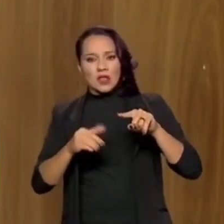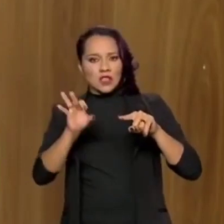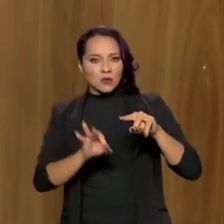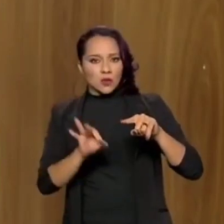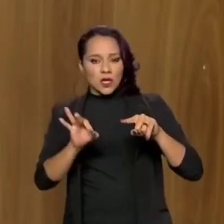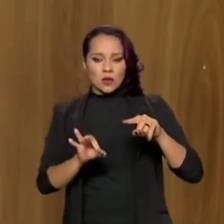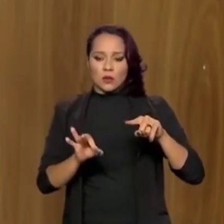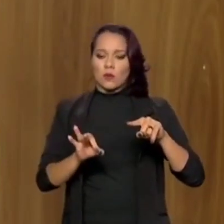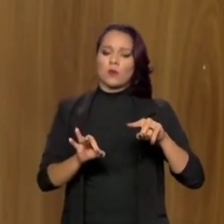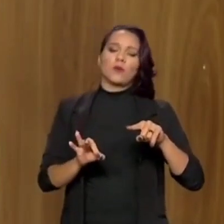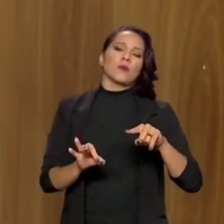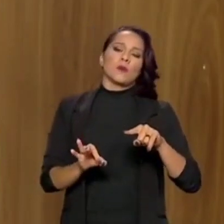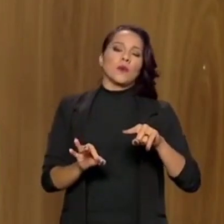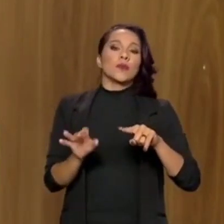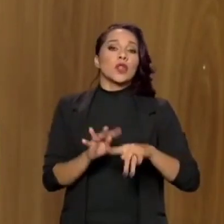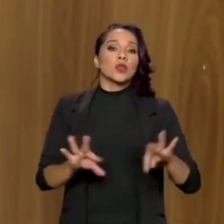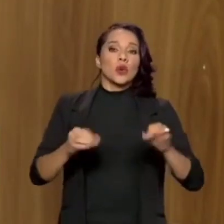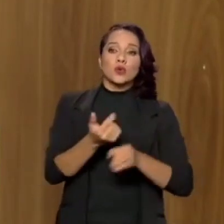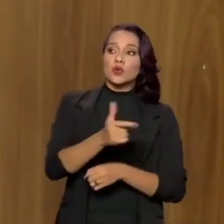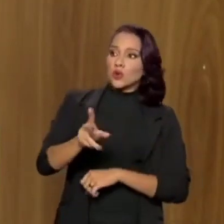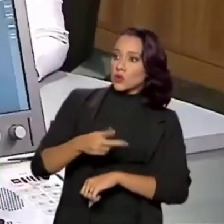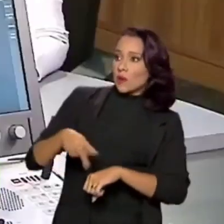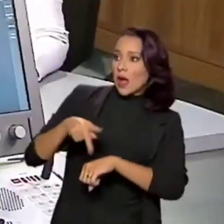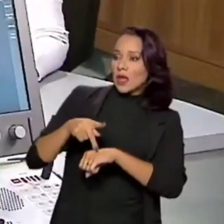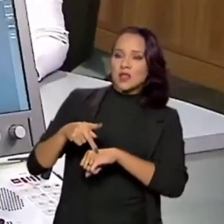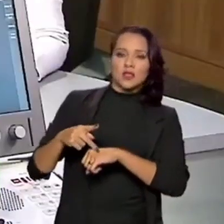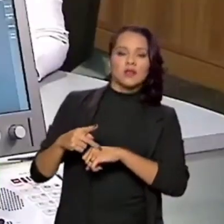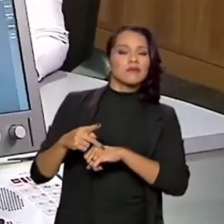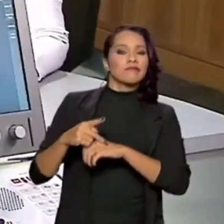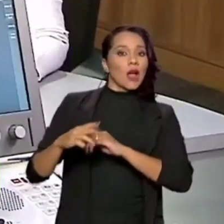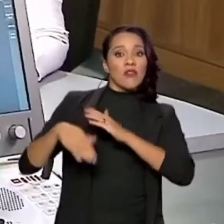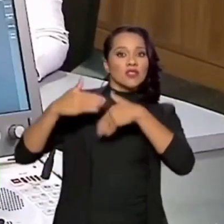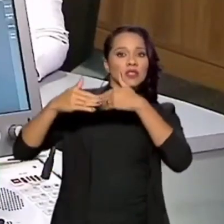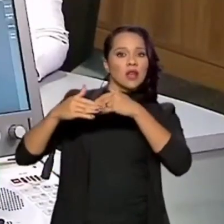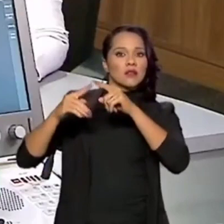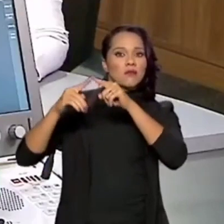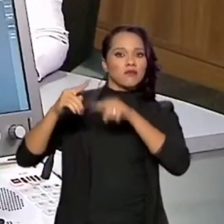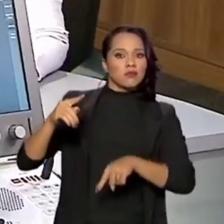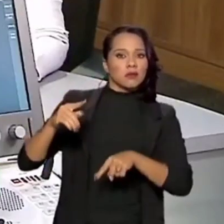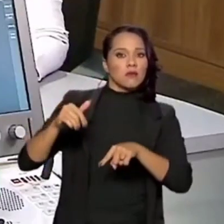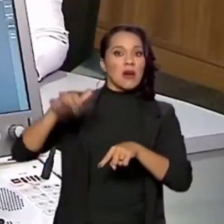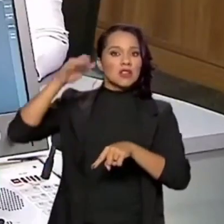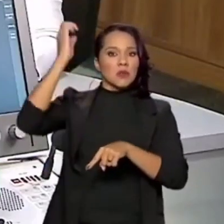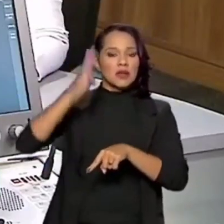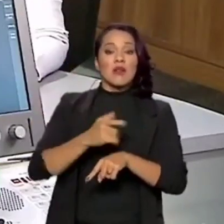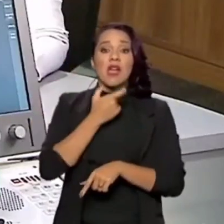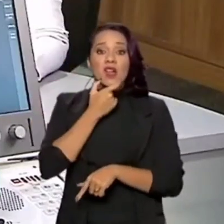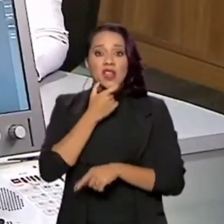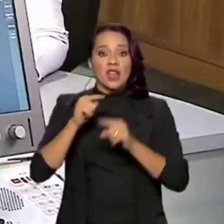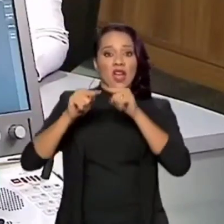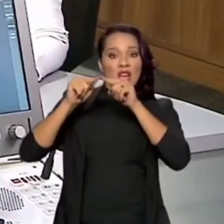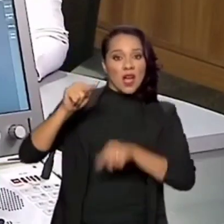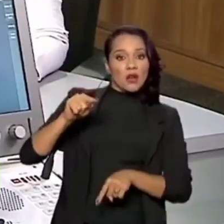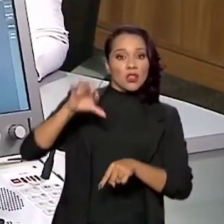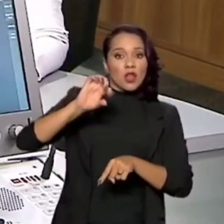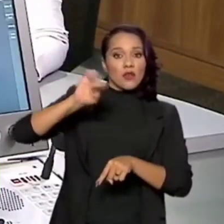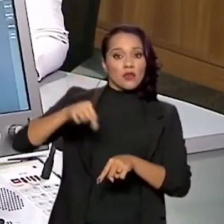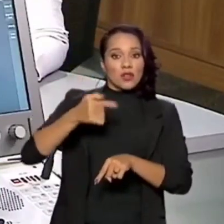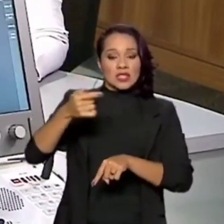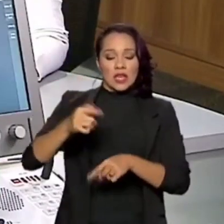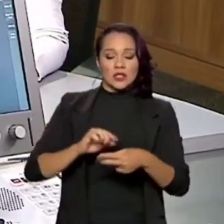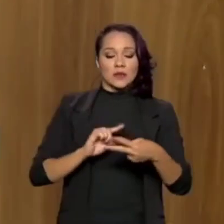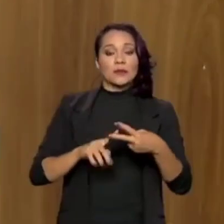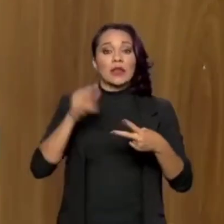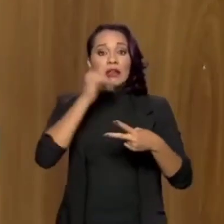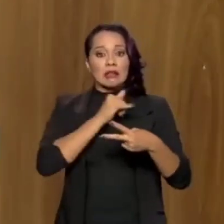verdade, todos os outros países avançados acabaram caindo mais do que o Brasil. A Inglaterra caiu 9,7%,